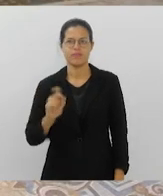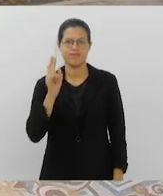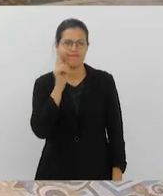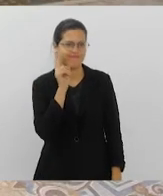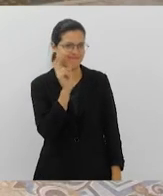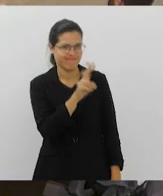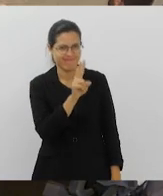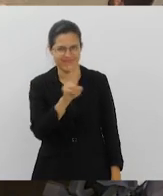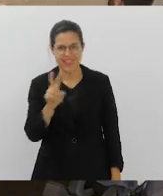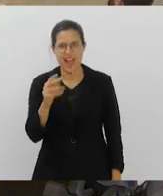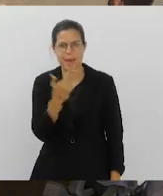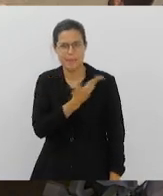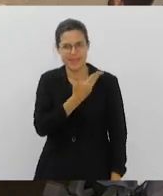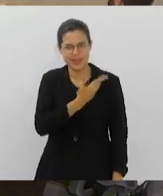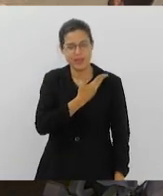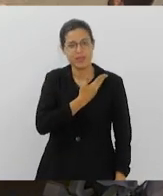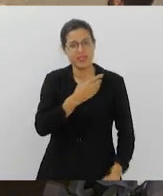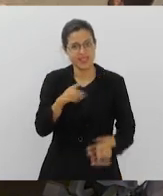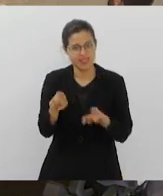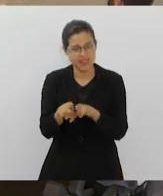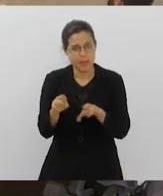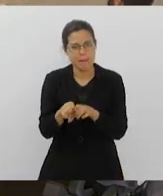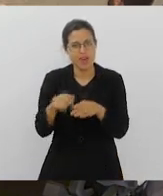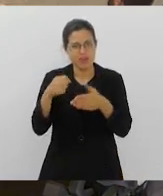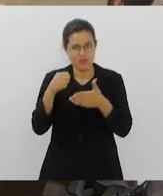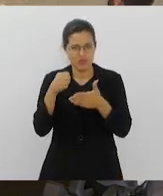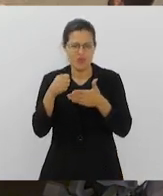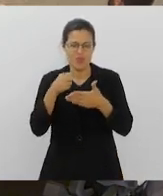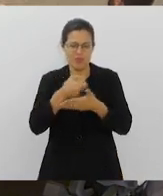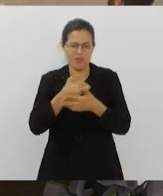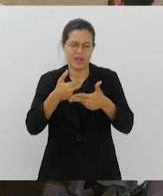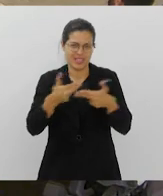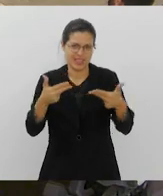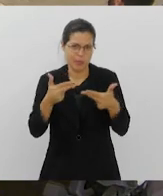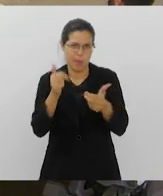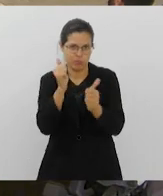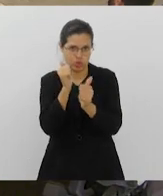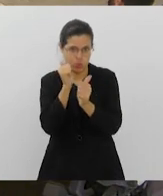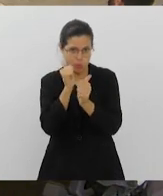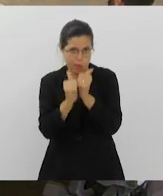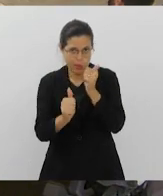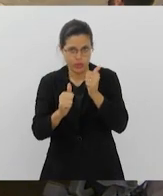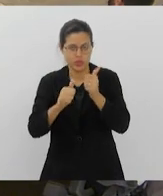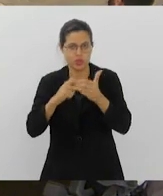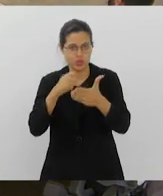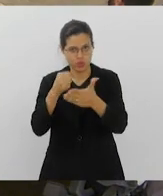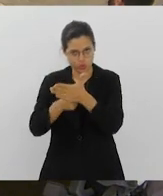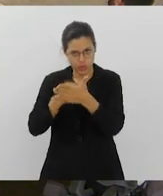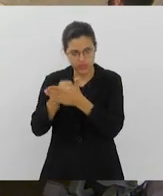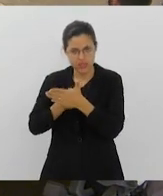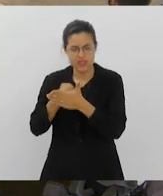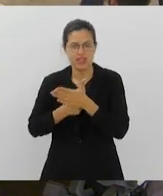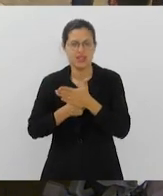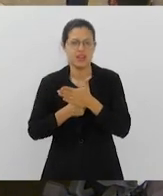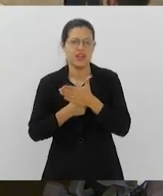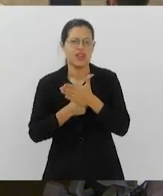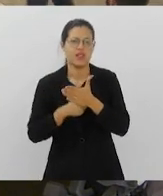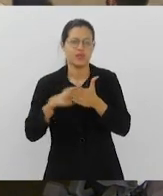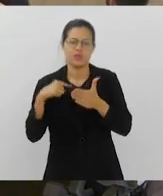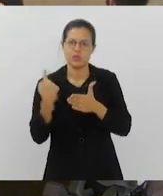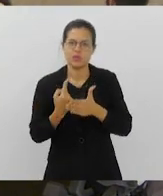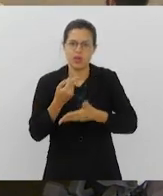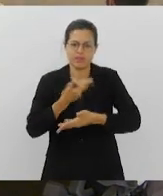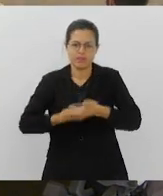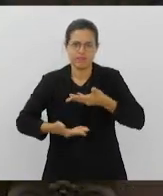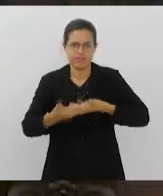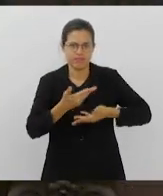marcial como eu, em tempos de uma educação emancipadora, todos nós que compartilhamos do